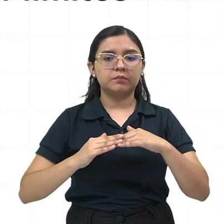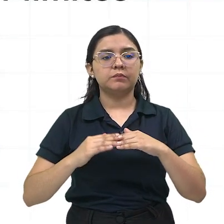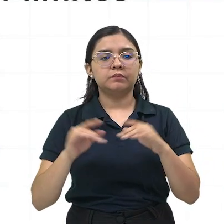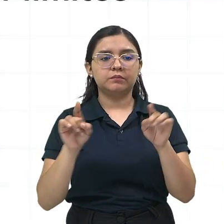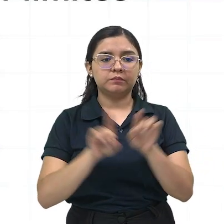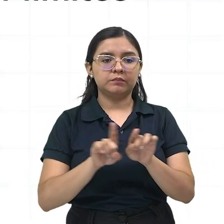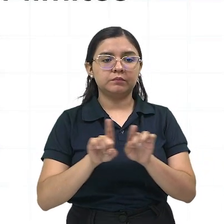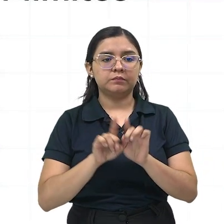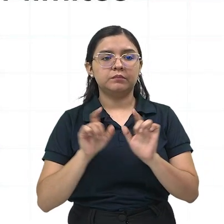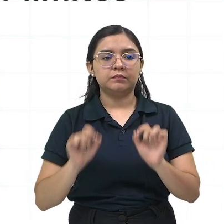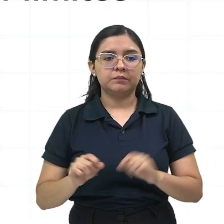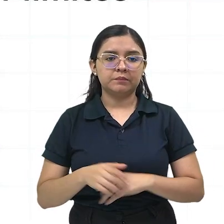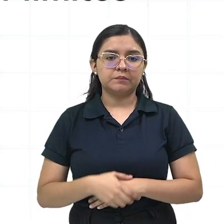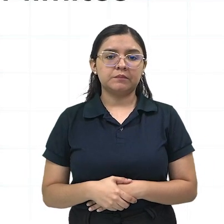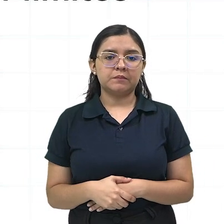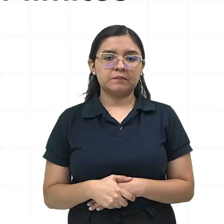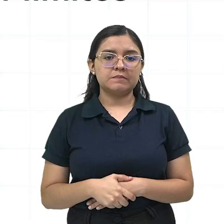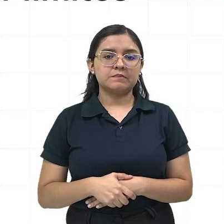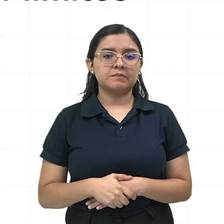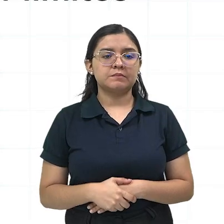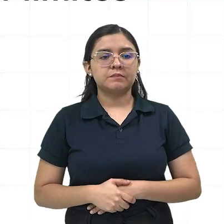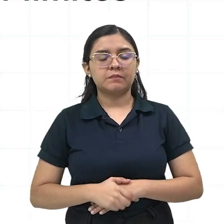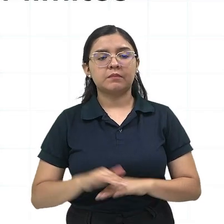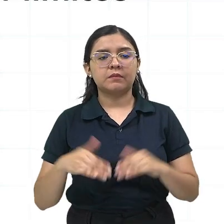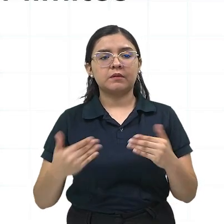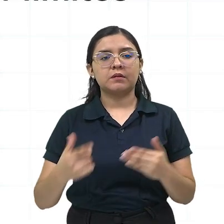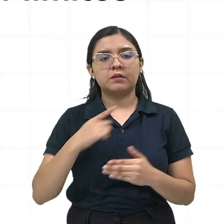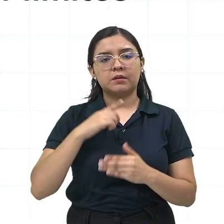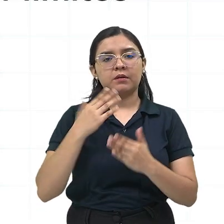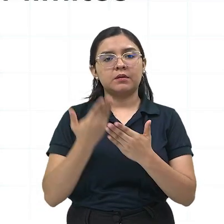técnica, porque ele era um pesquisador. E na pesquisa